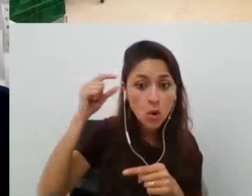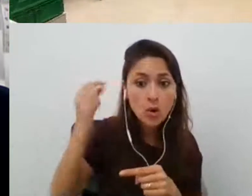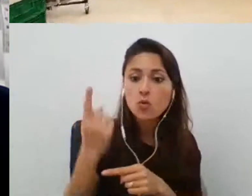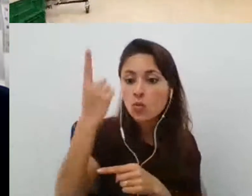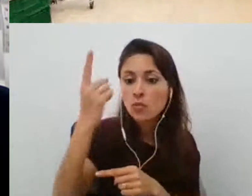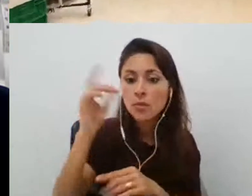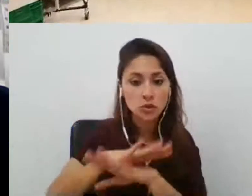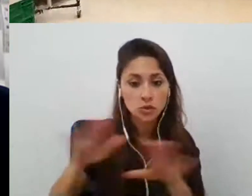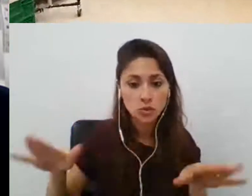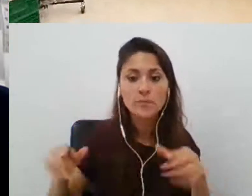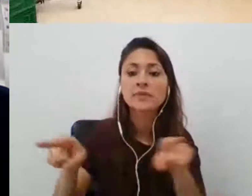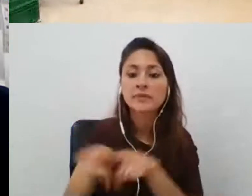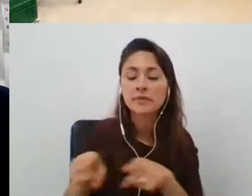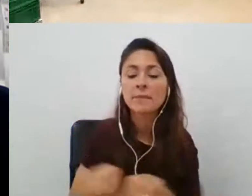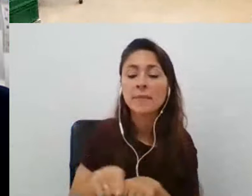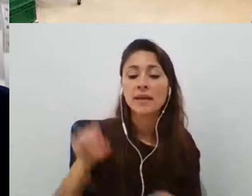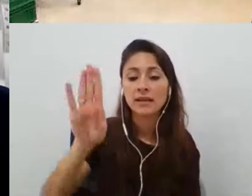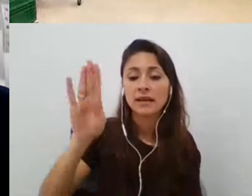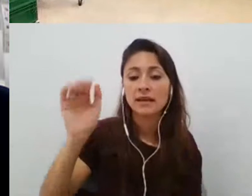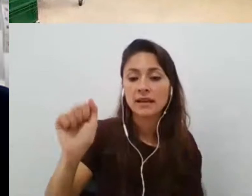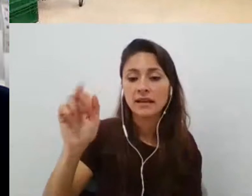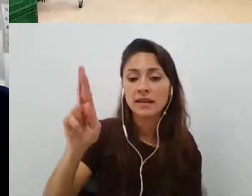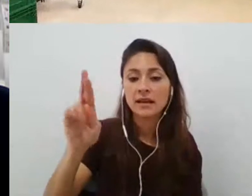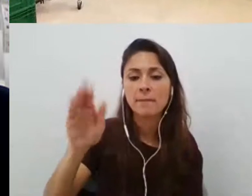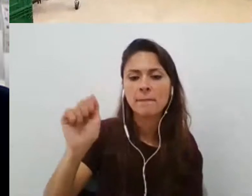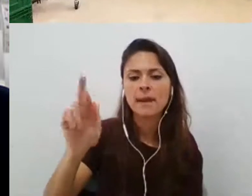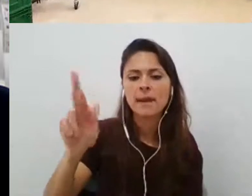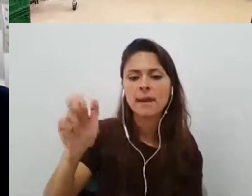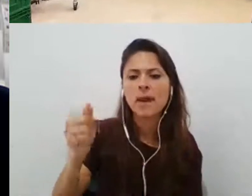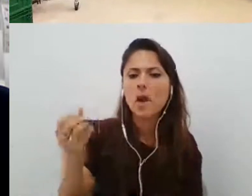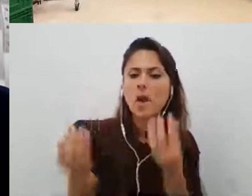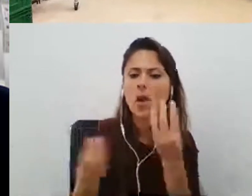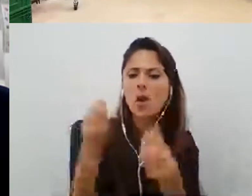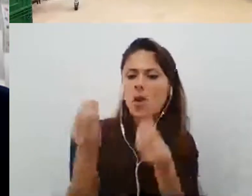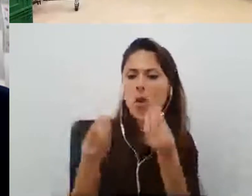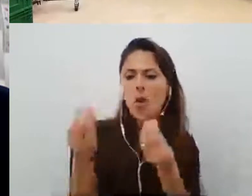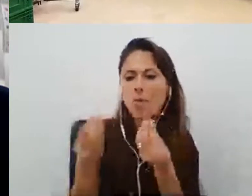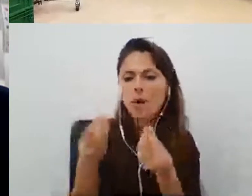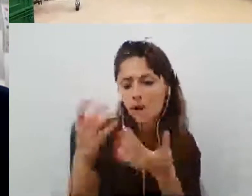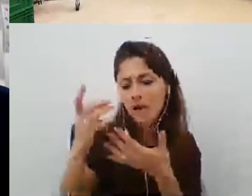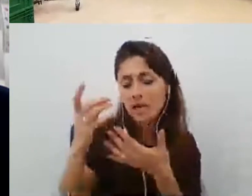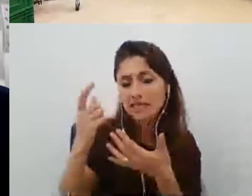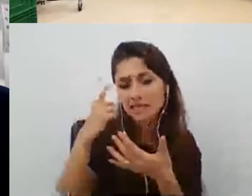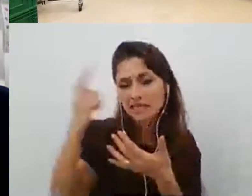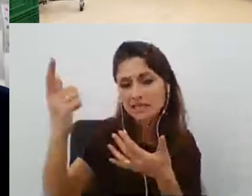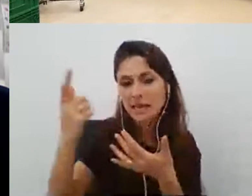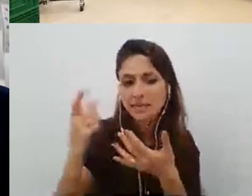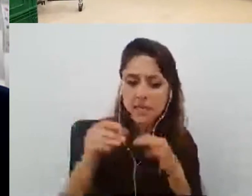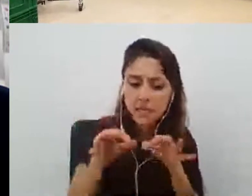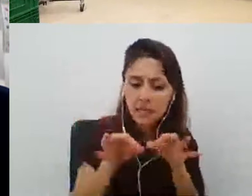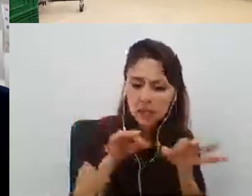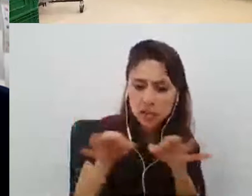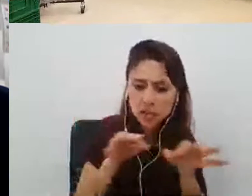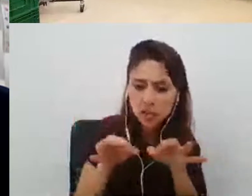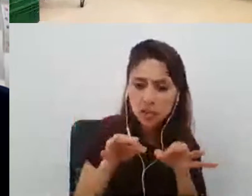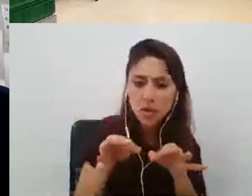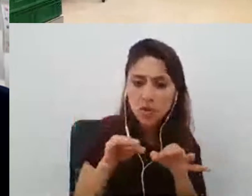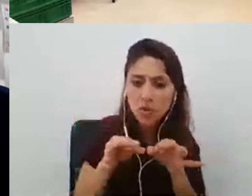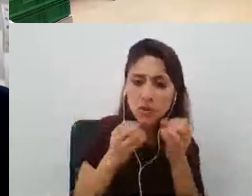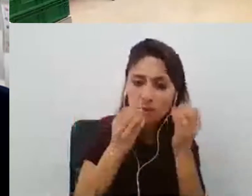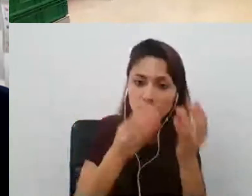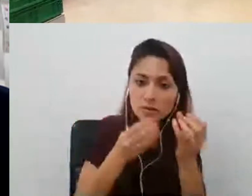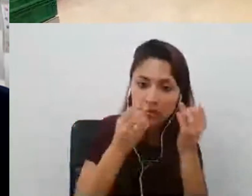Andrea. Tá E a bom. Bárbara fez uma pergunta de como é realizada a gestão da informação na engenharia da Bosch.